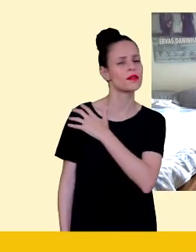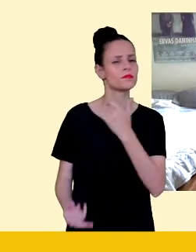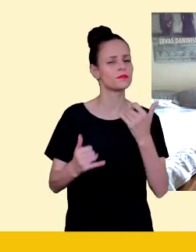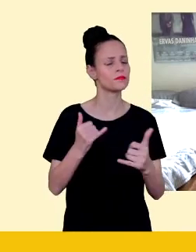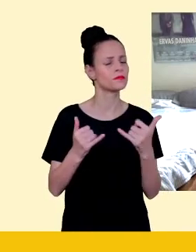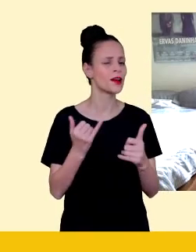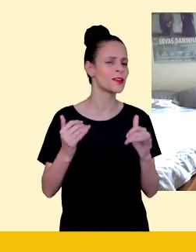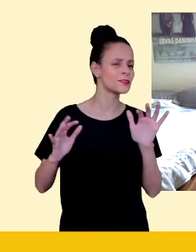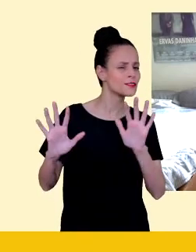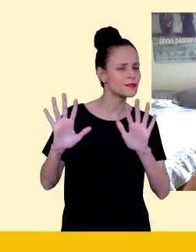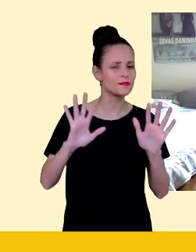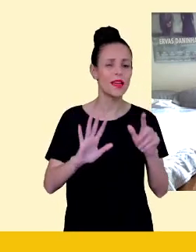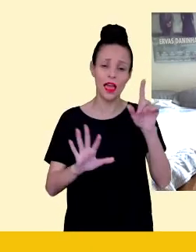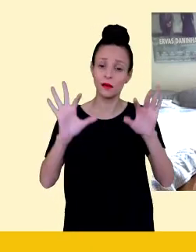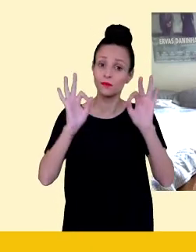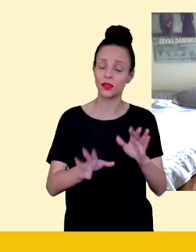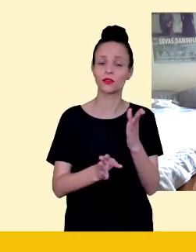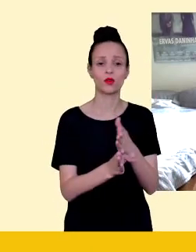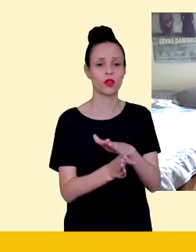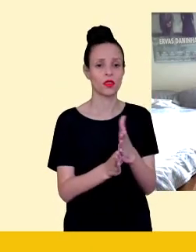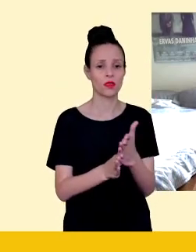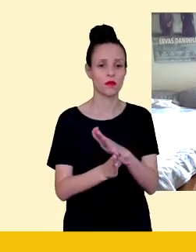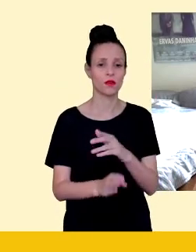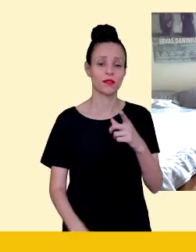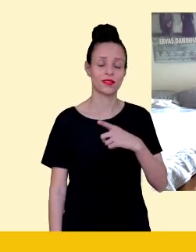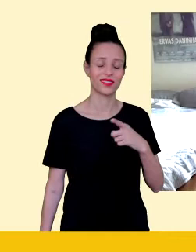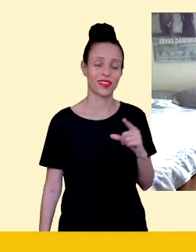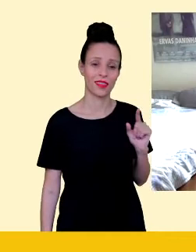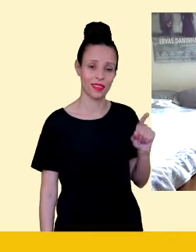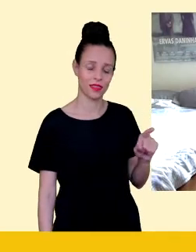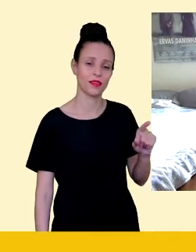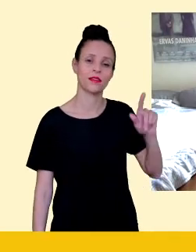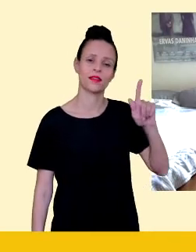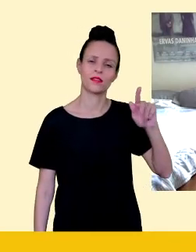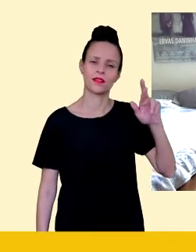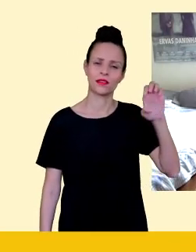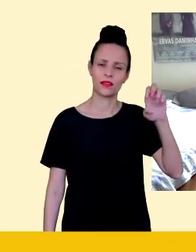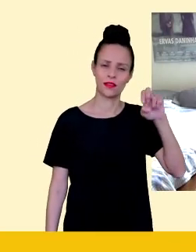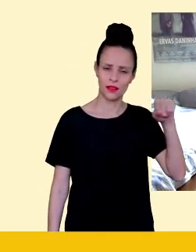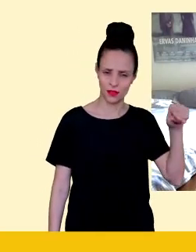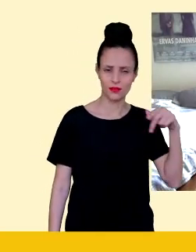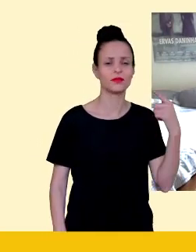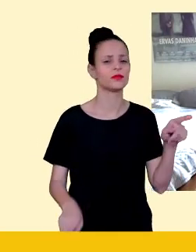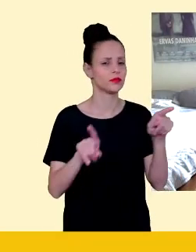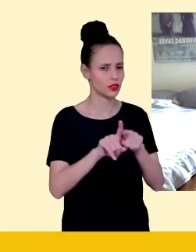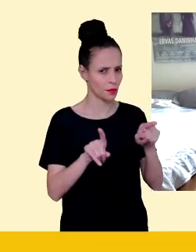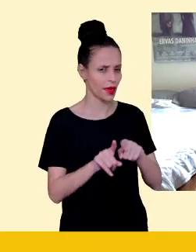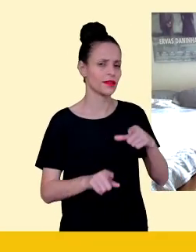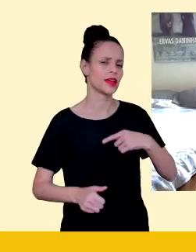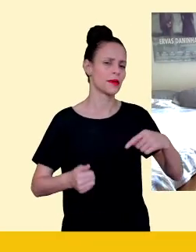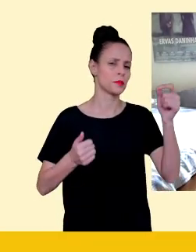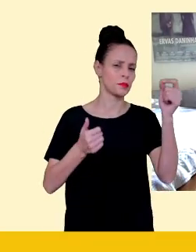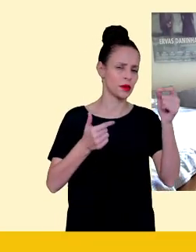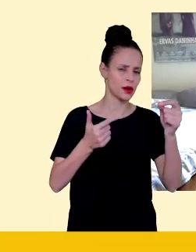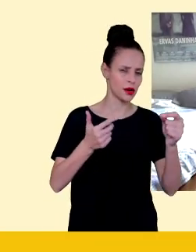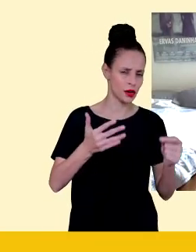relação aos ex-guardas, assim, de que parece que é ambivalente mesmo, né? A existência da Green tem